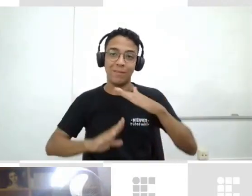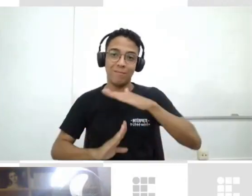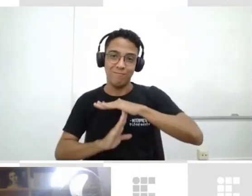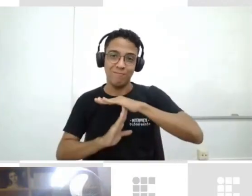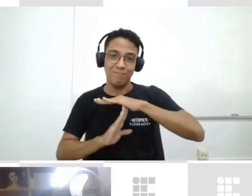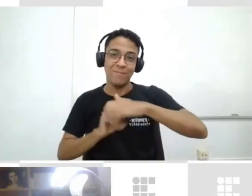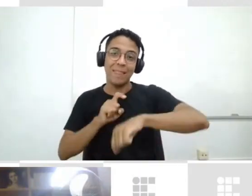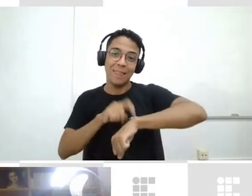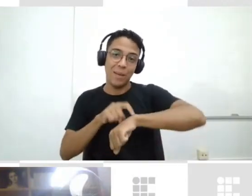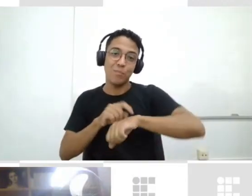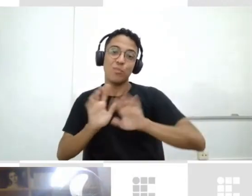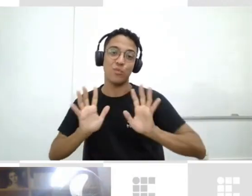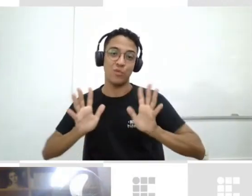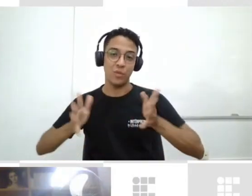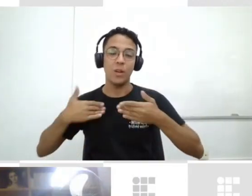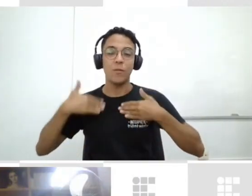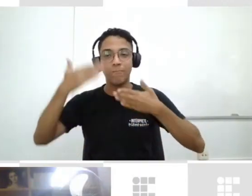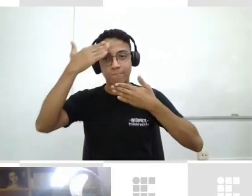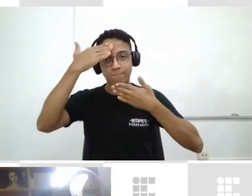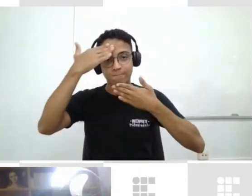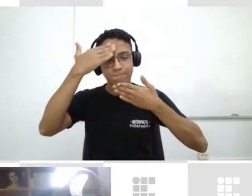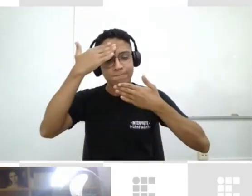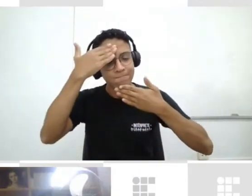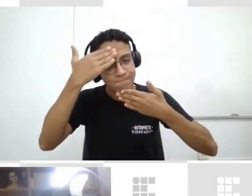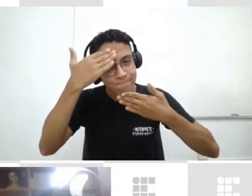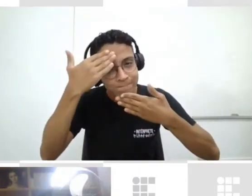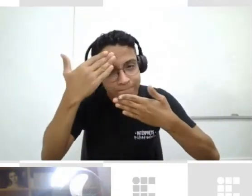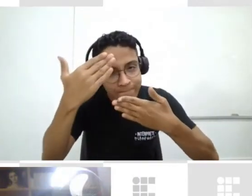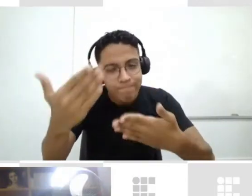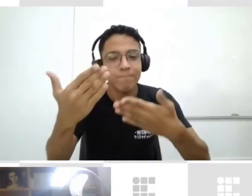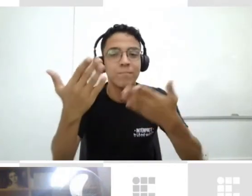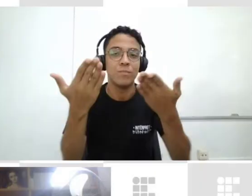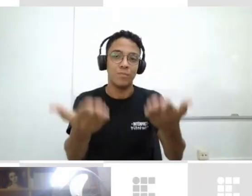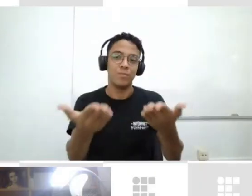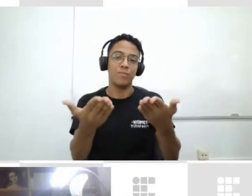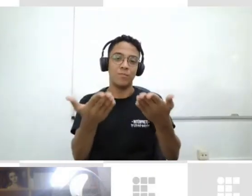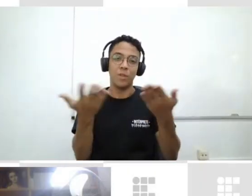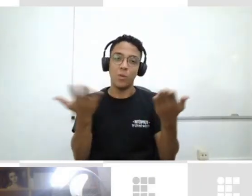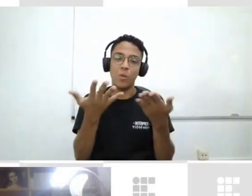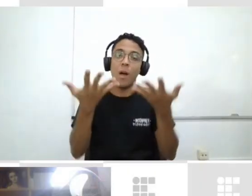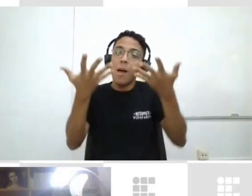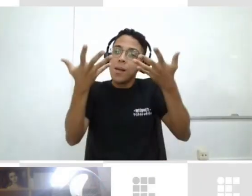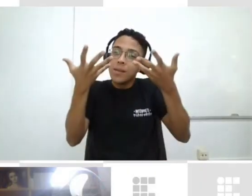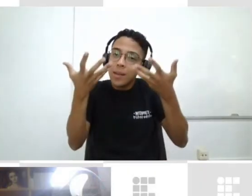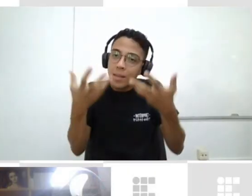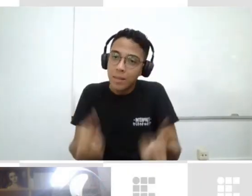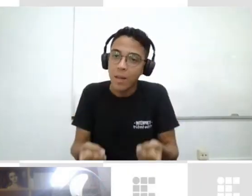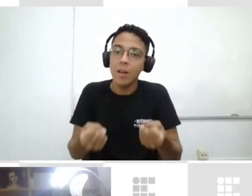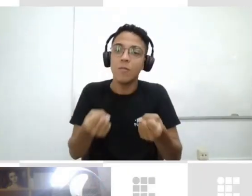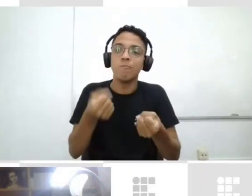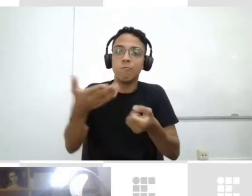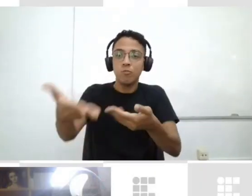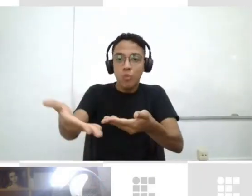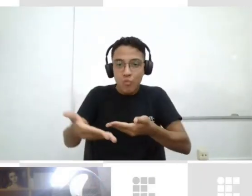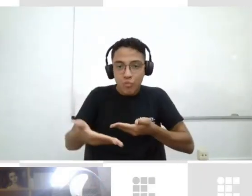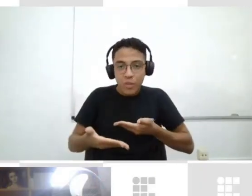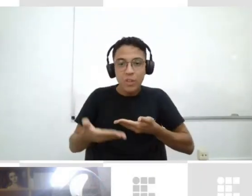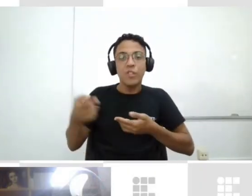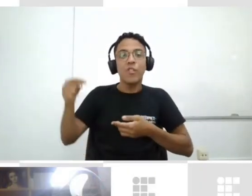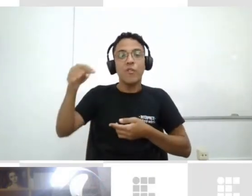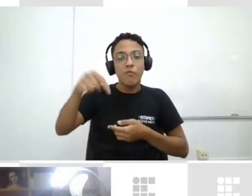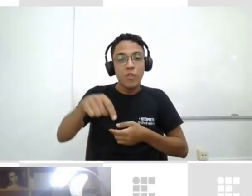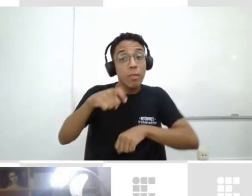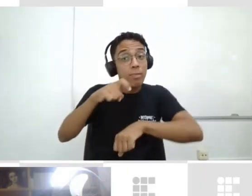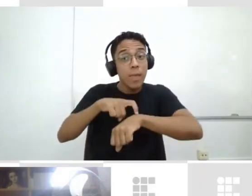né? Eu agradeço imensamente ao senhor por ter aceitado esse convite, por ter tirado